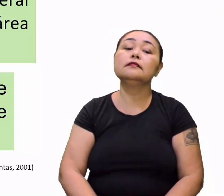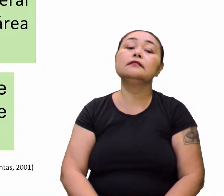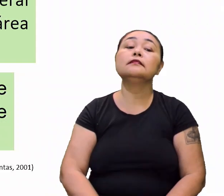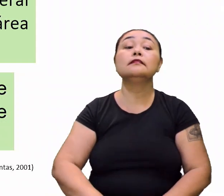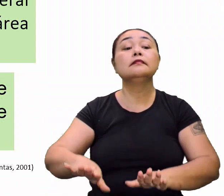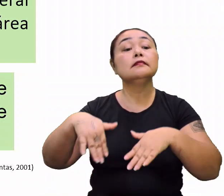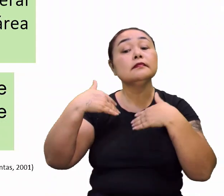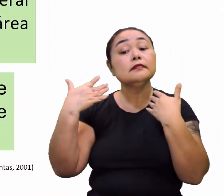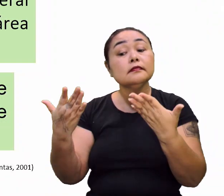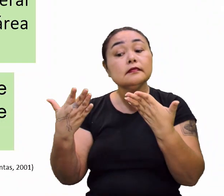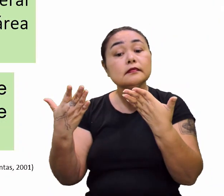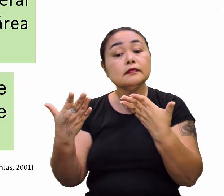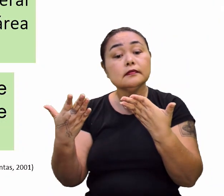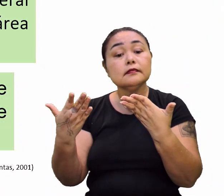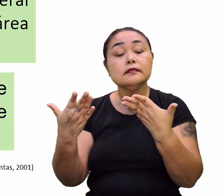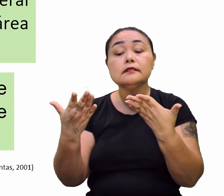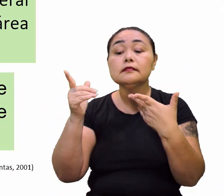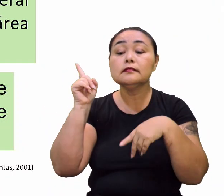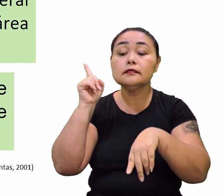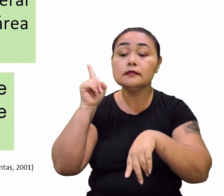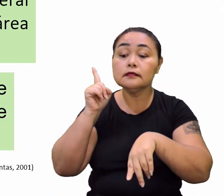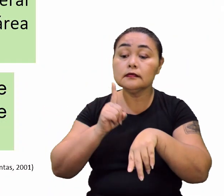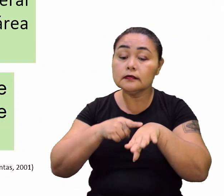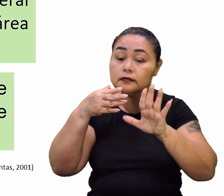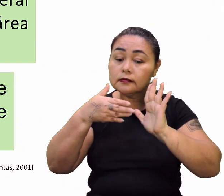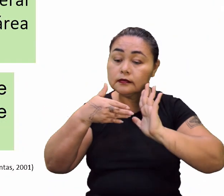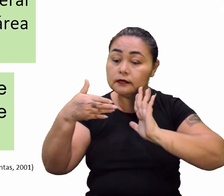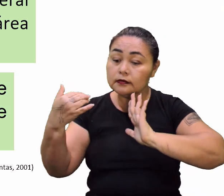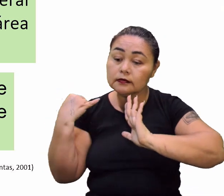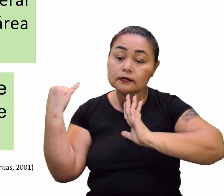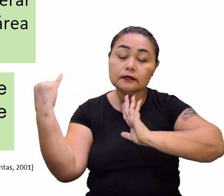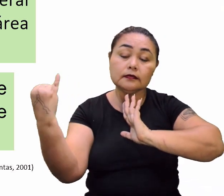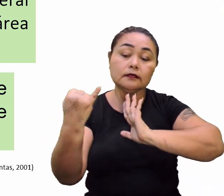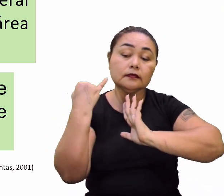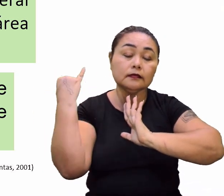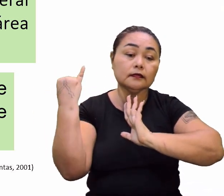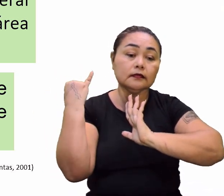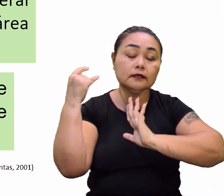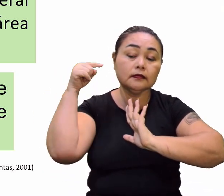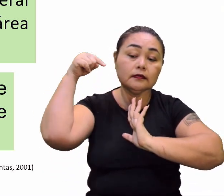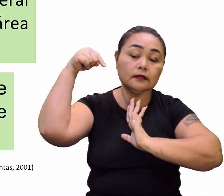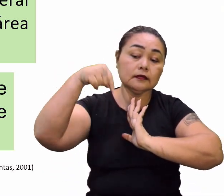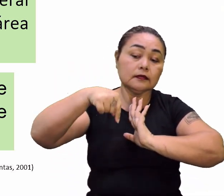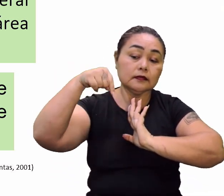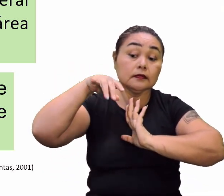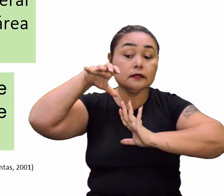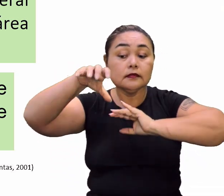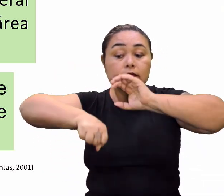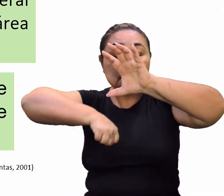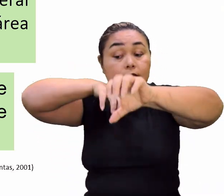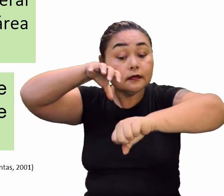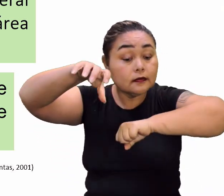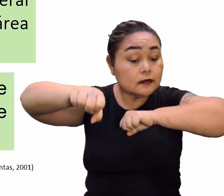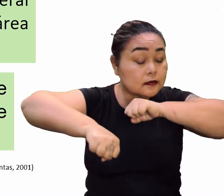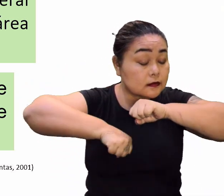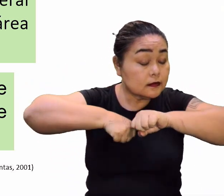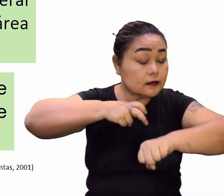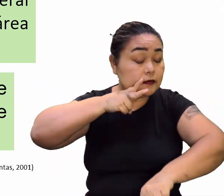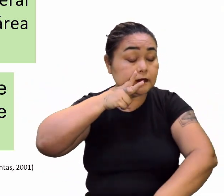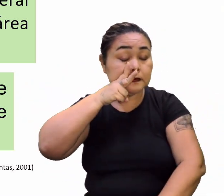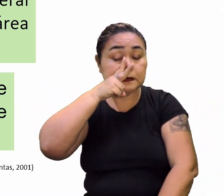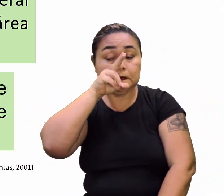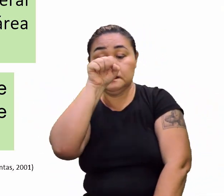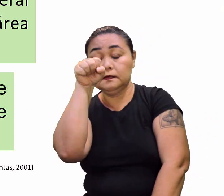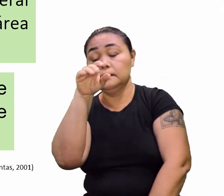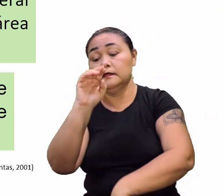E aí a gente entra no momento importante aí sobre a história de ocupação mais intensa do